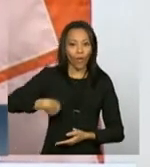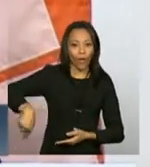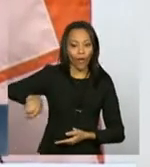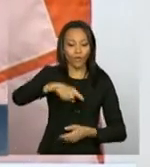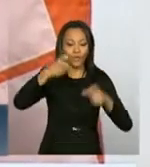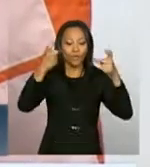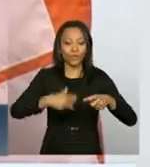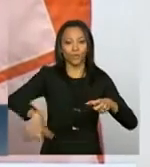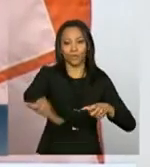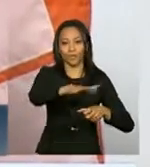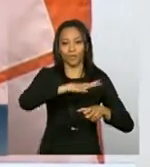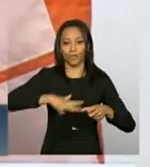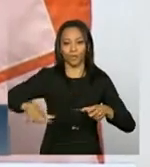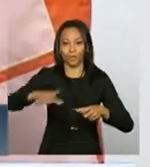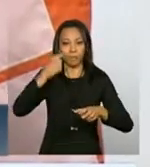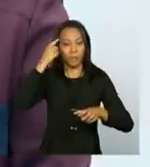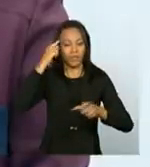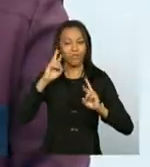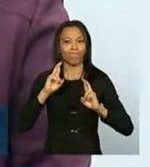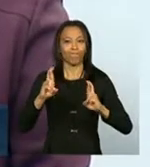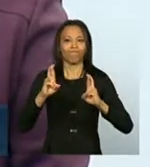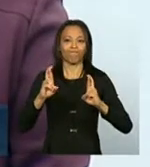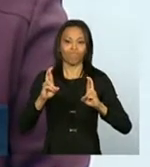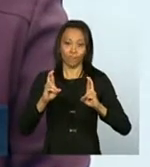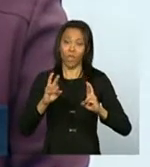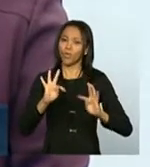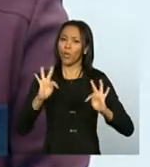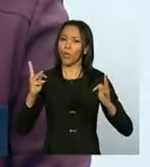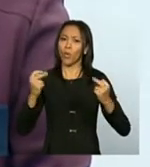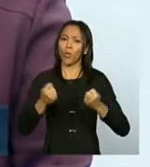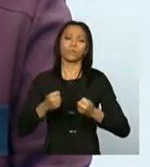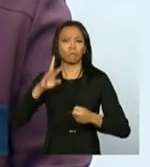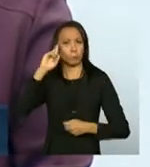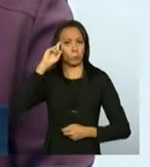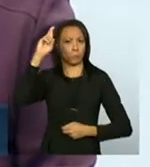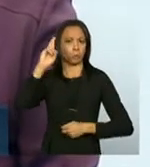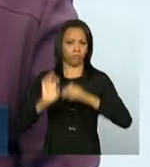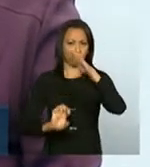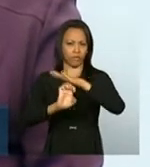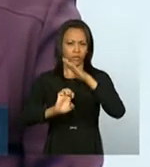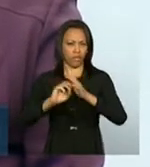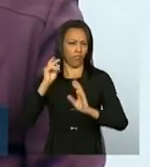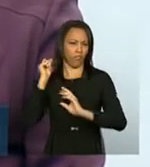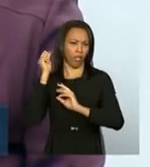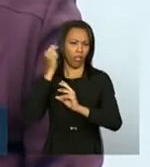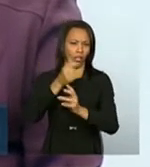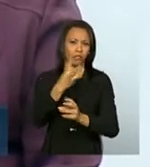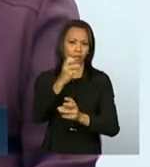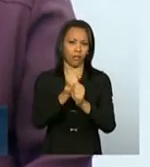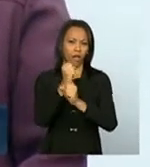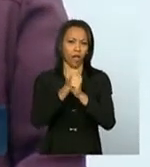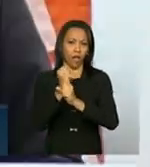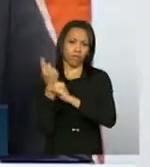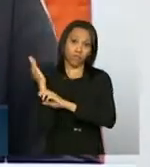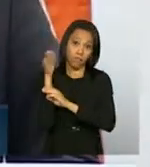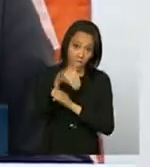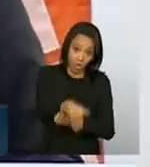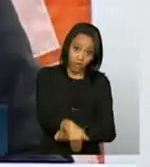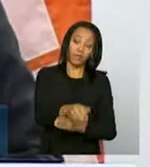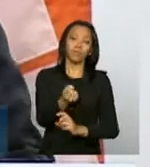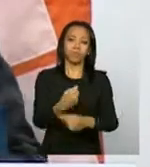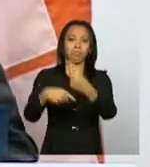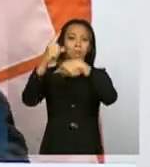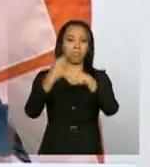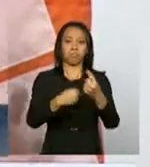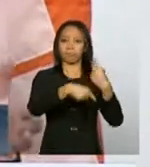de energia positiva. Todos os empresários que aqui estiveram e que vieram para cá há mais de 30 anos, todos prosperaram.